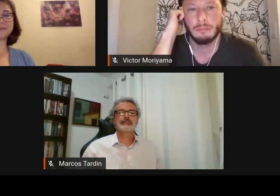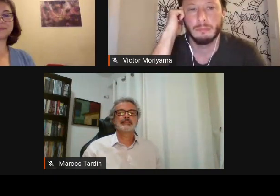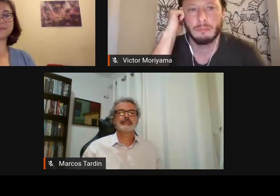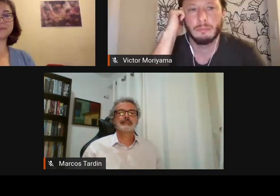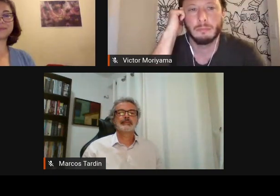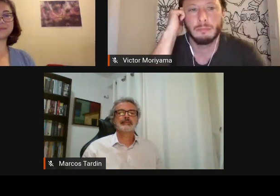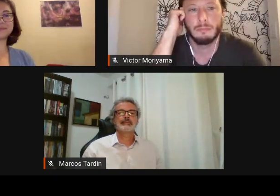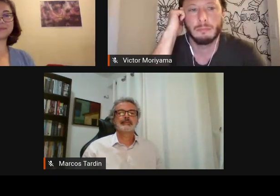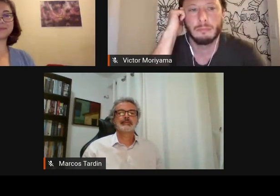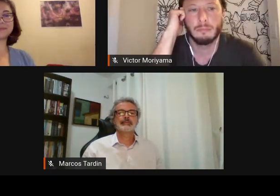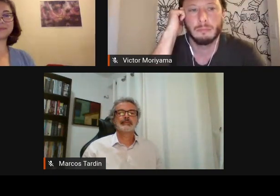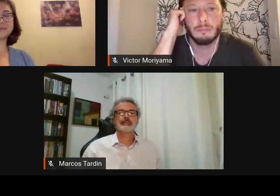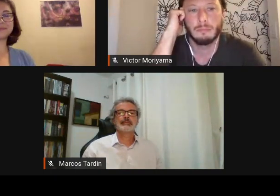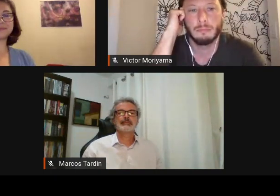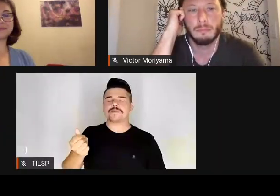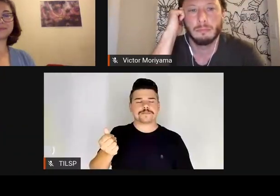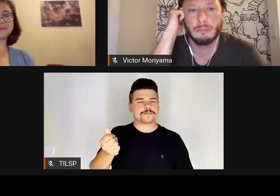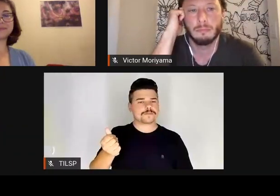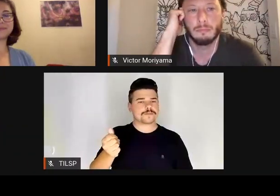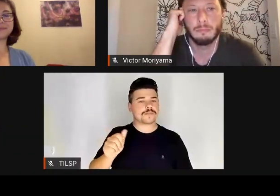é,